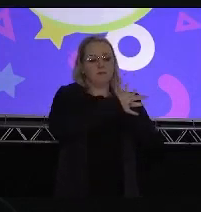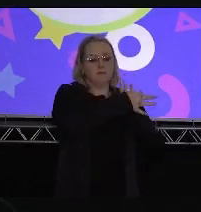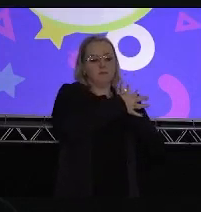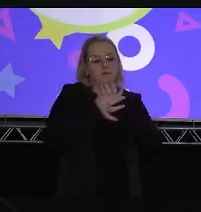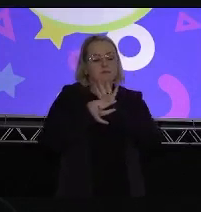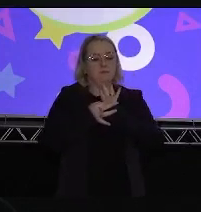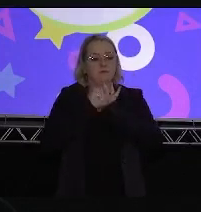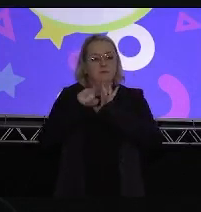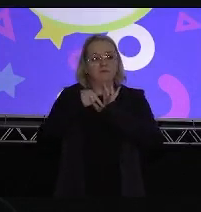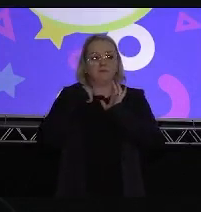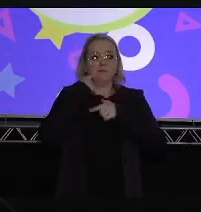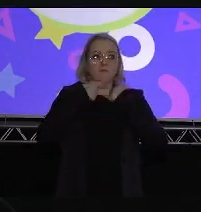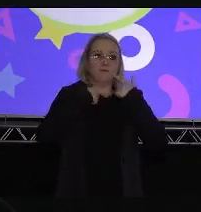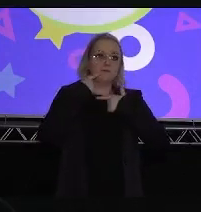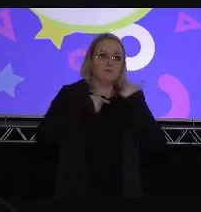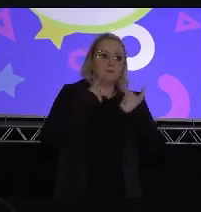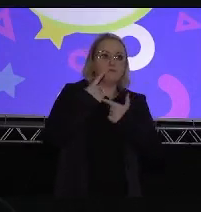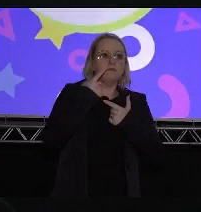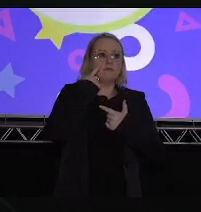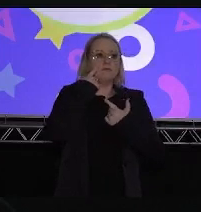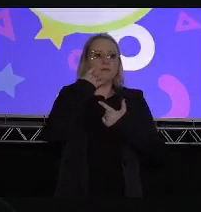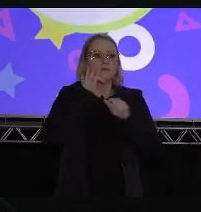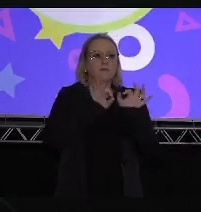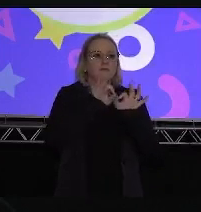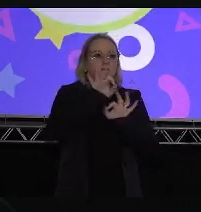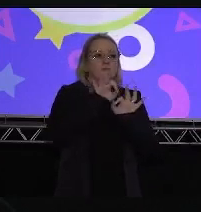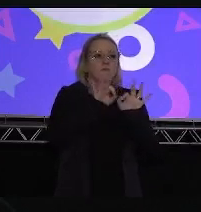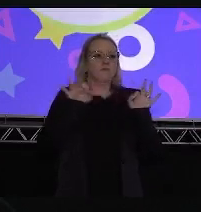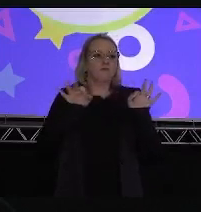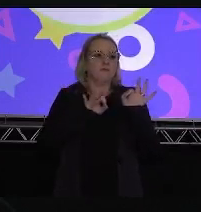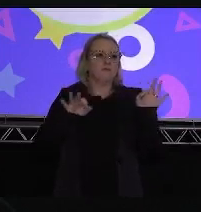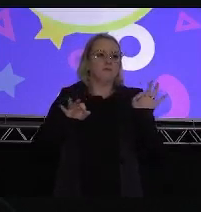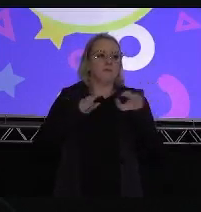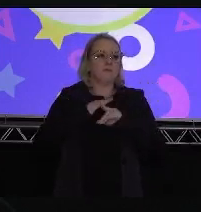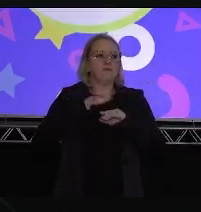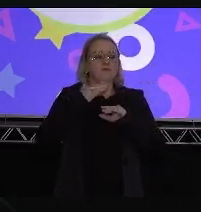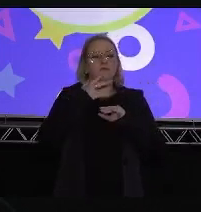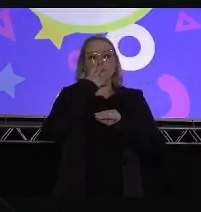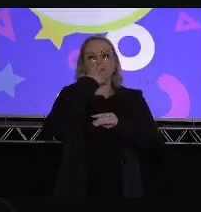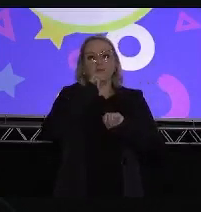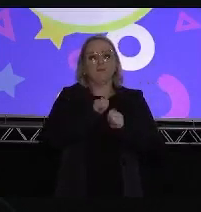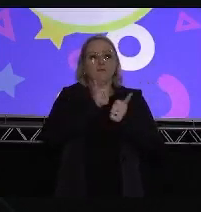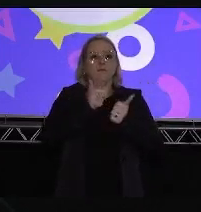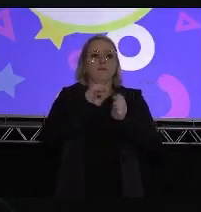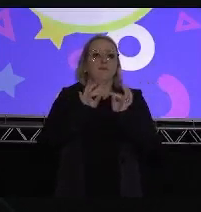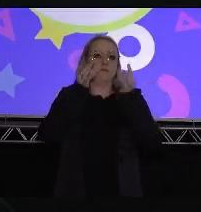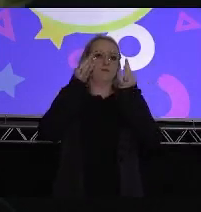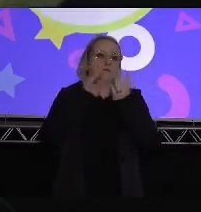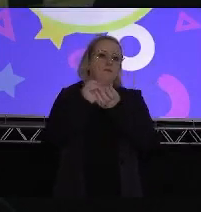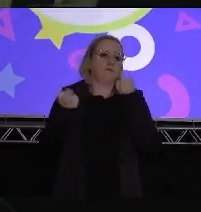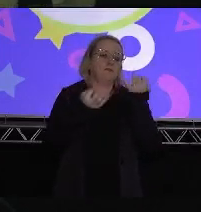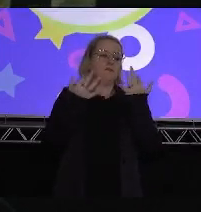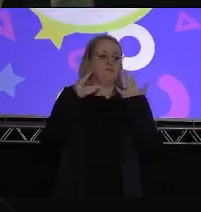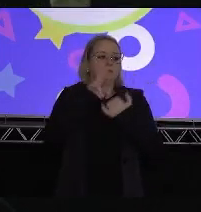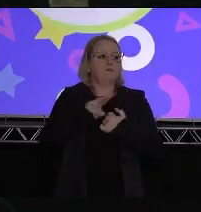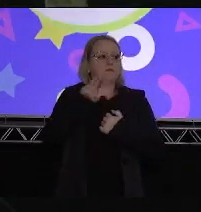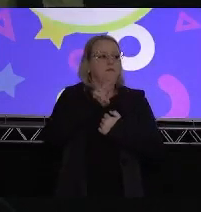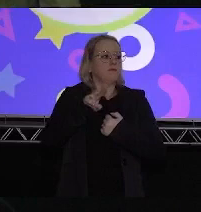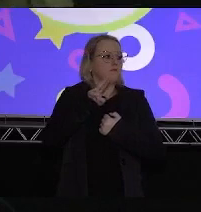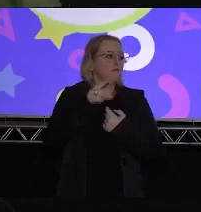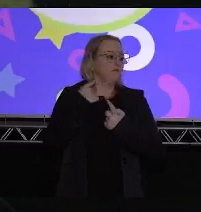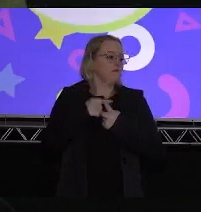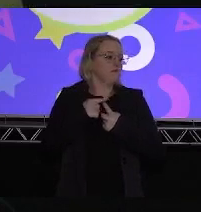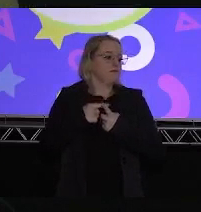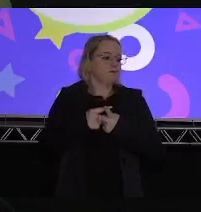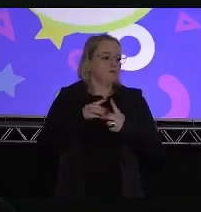gente vai trocando e define uma stack de tecnologia. Quais linguagens vamos usar, quais frameworks vamos usar, por quê?